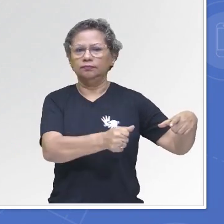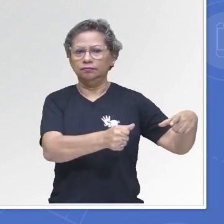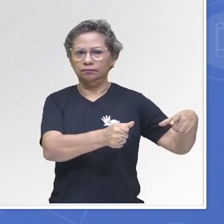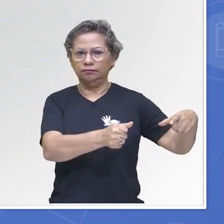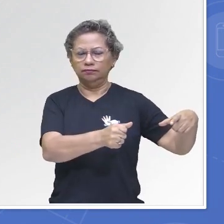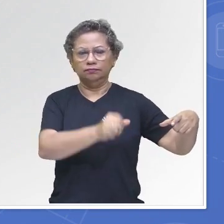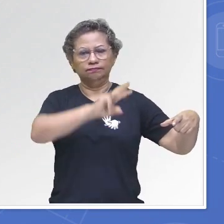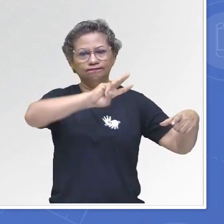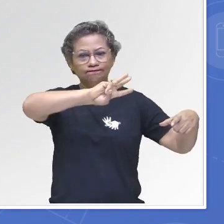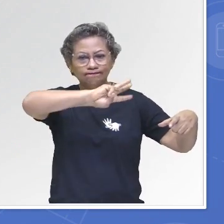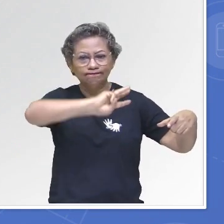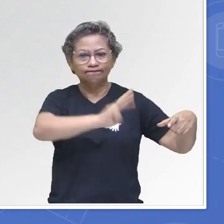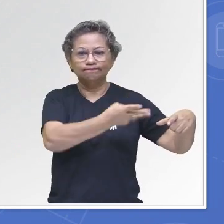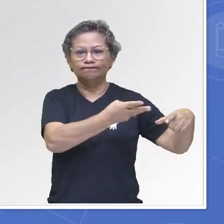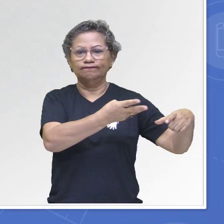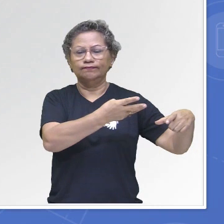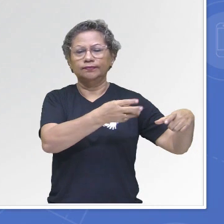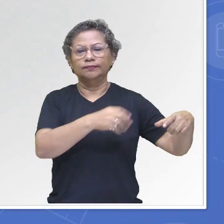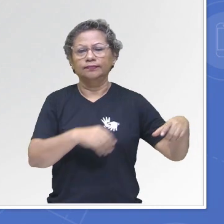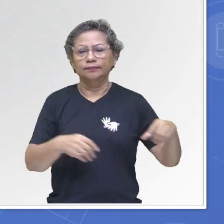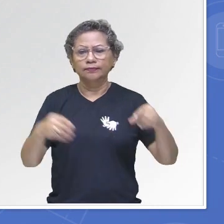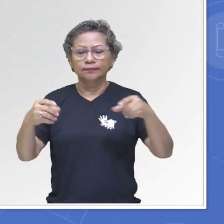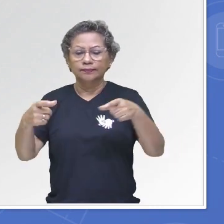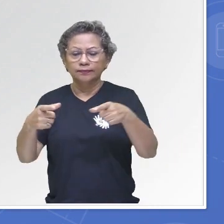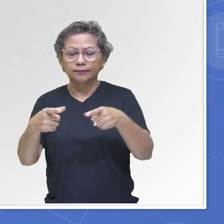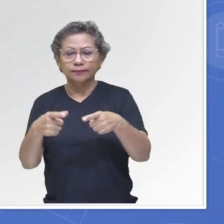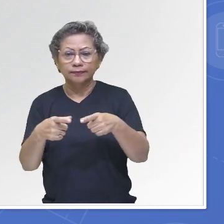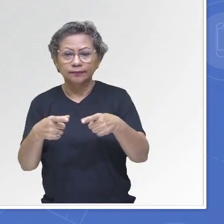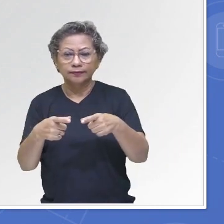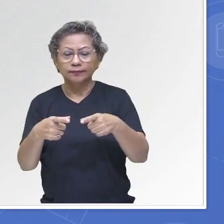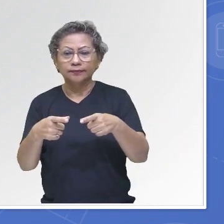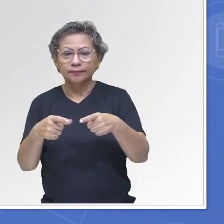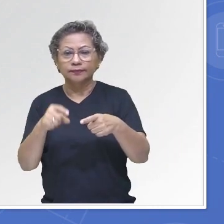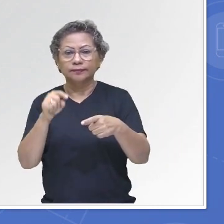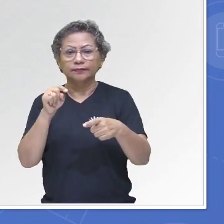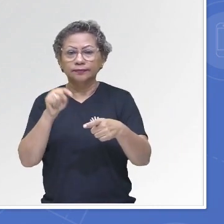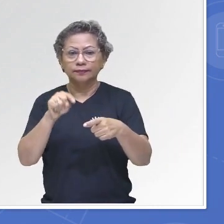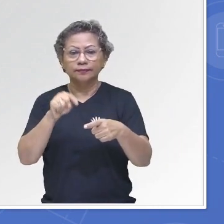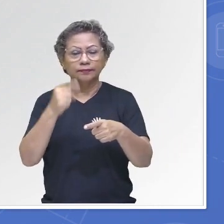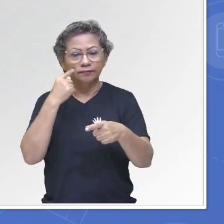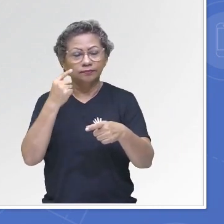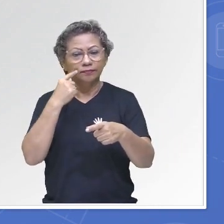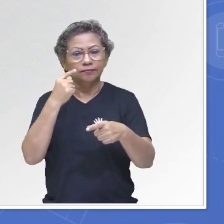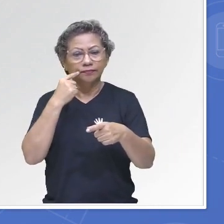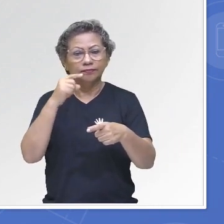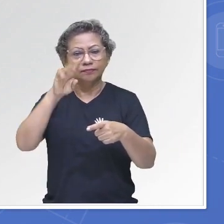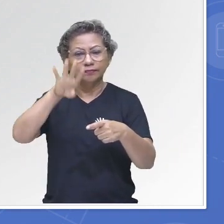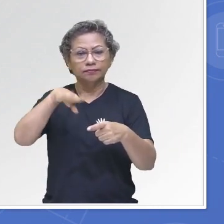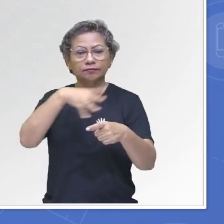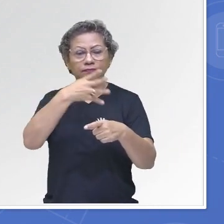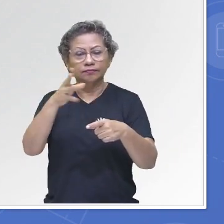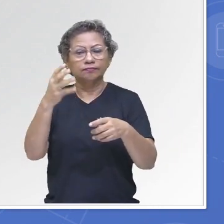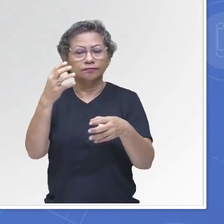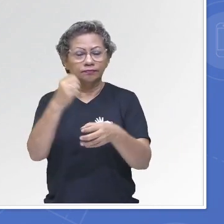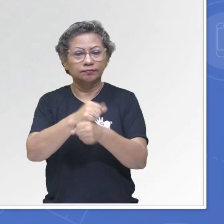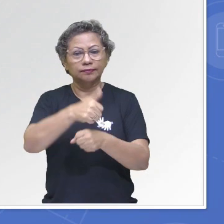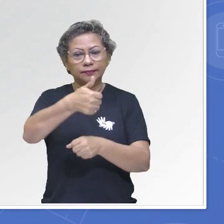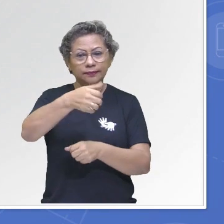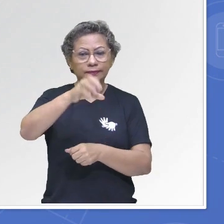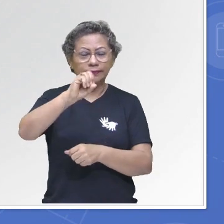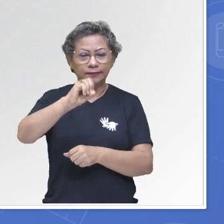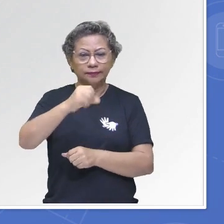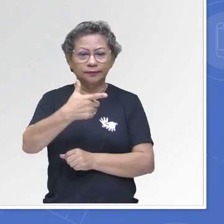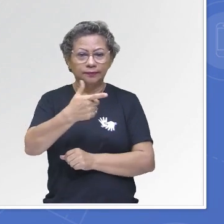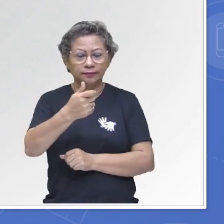são os 3.000, tá? E a amostra que foi retirada é justamente esse que está na tabela, ó. Se você somar aí 10, 12